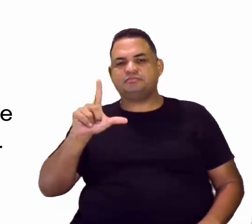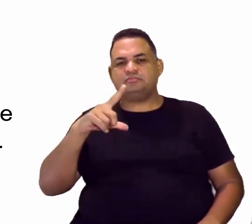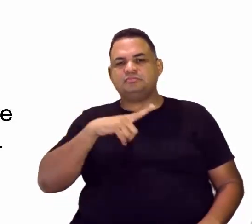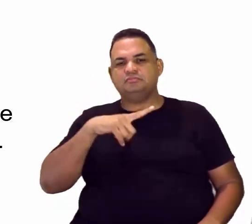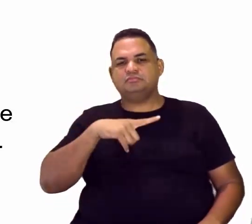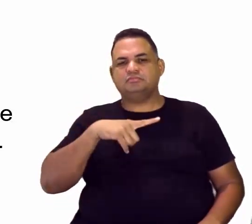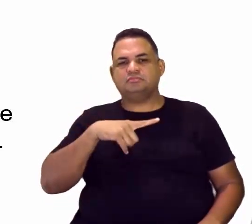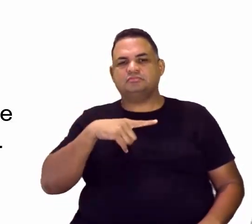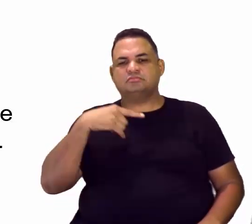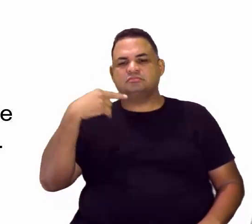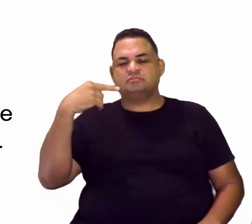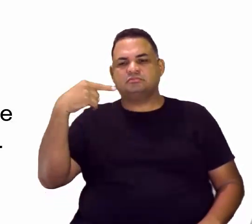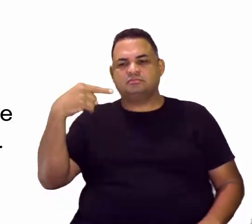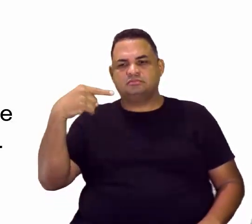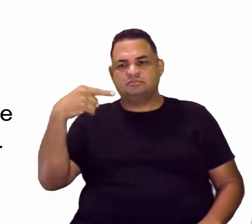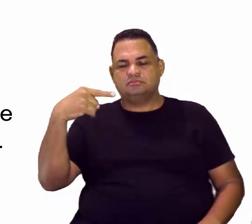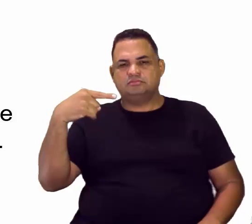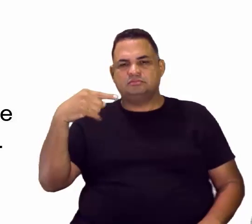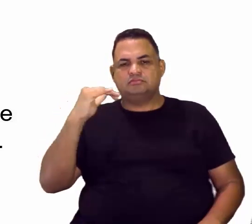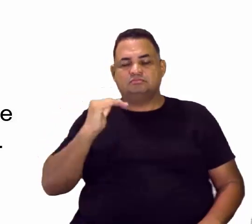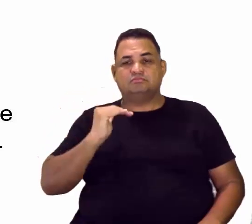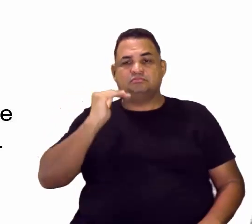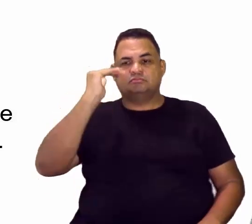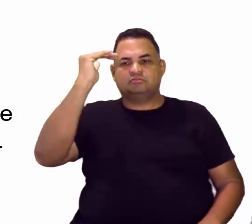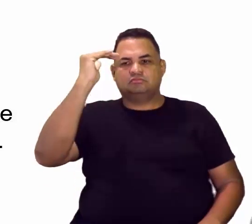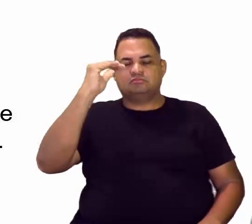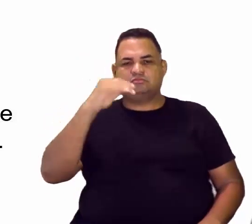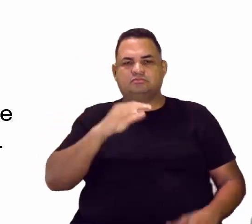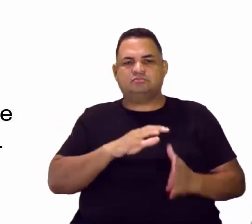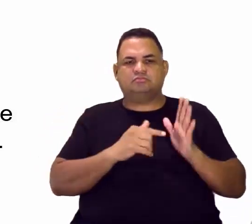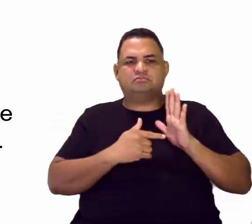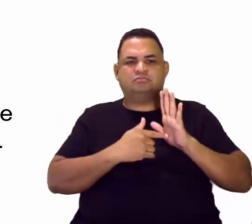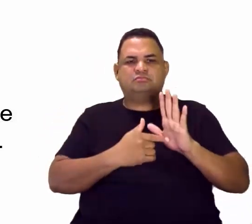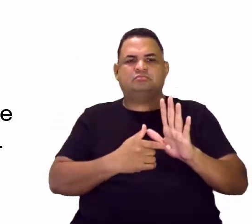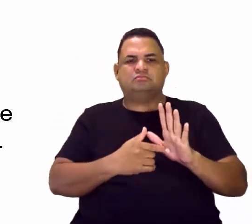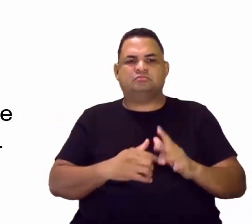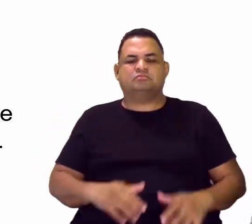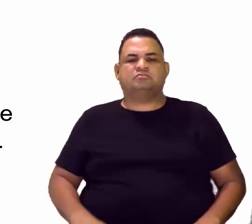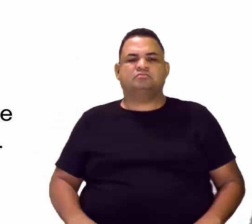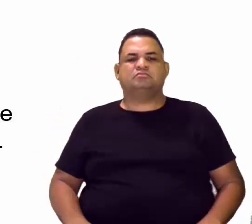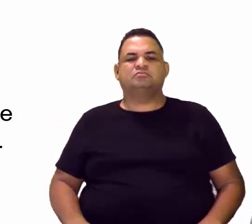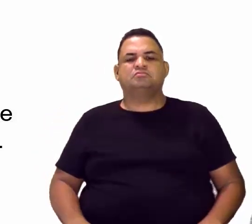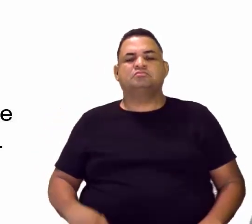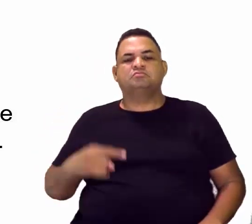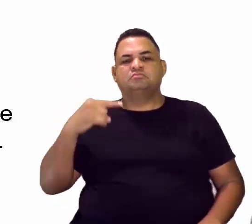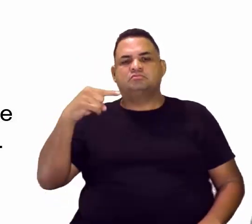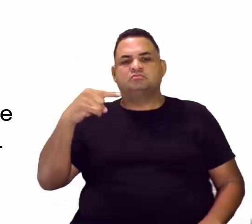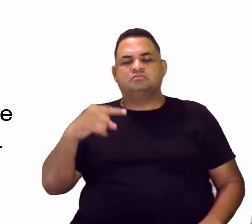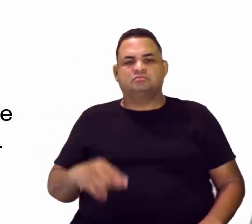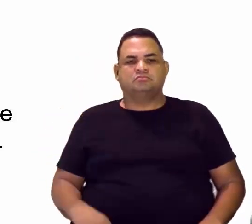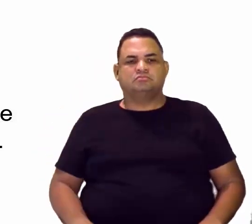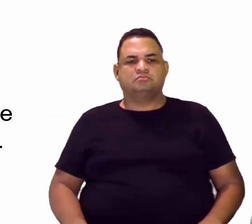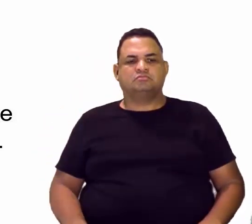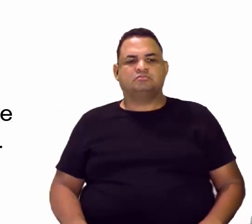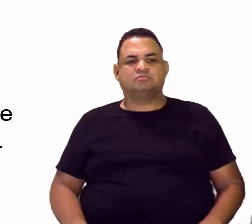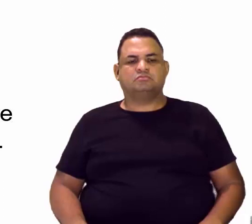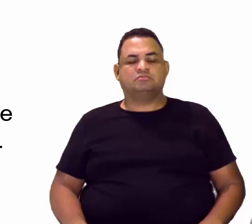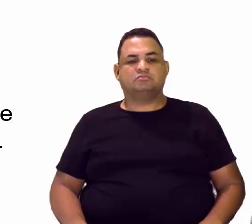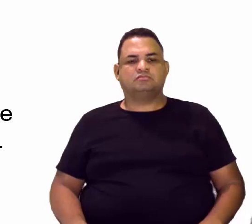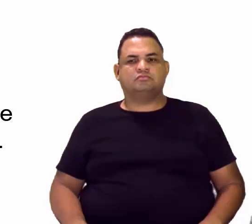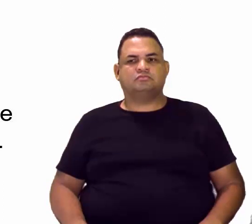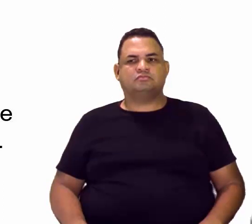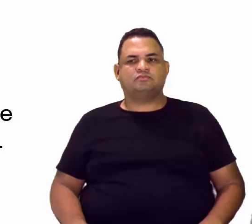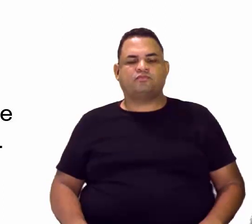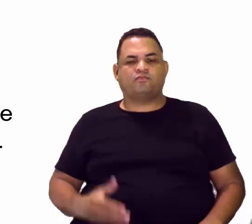uma eletronegatividade elevada, ele apresenta polaridade negativa, né? Sendo